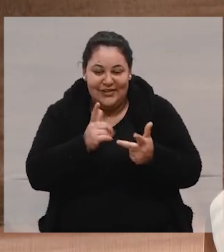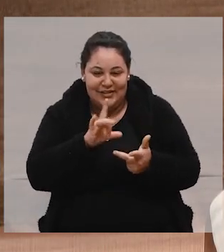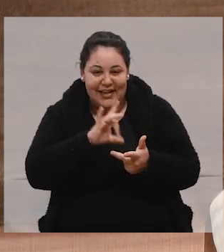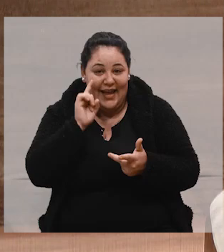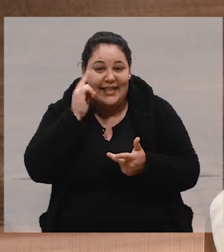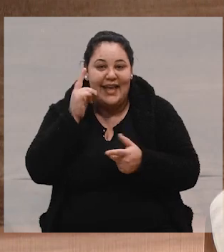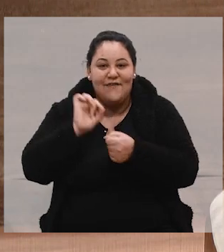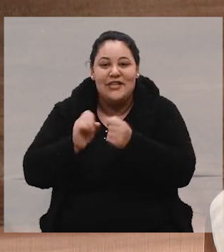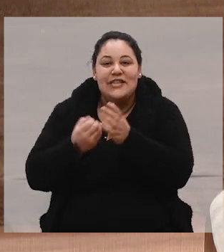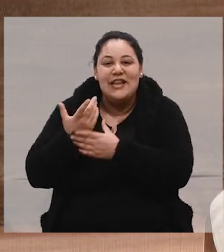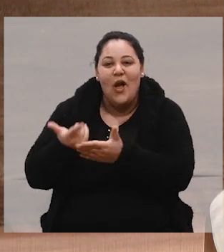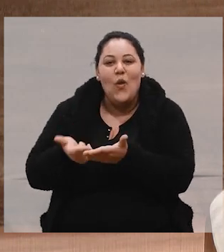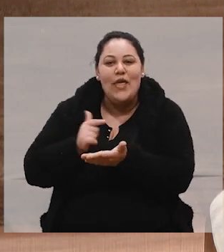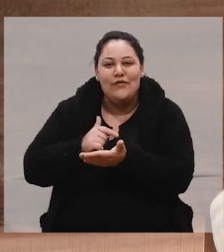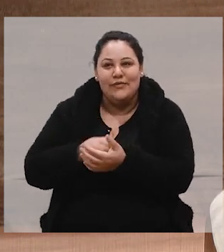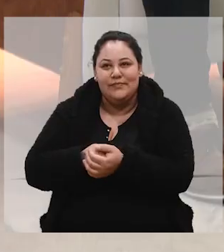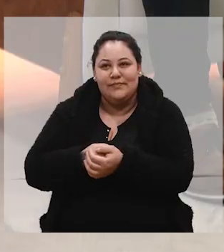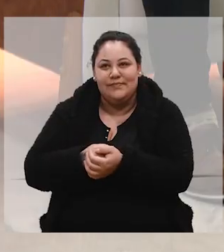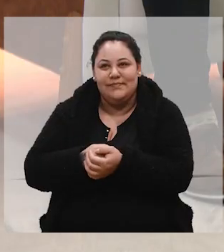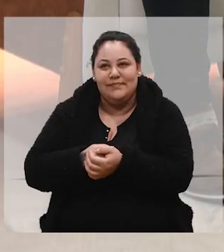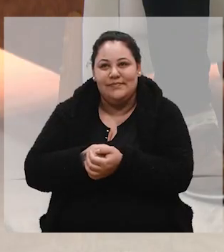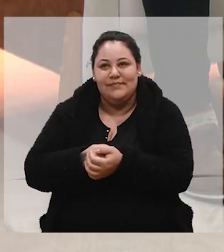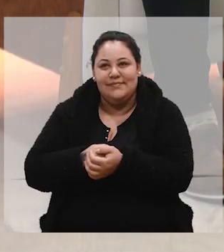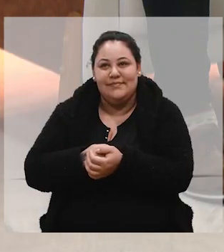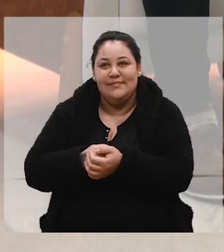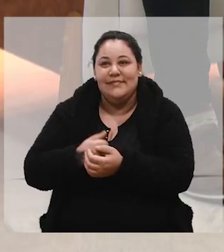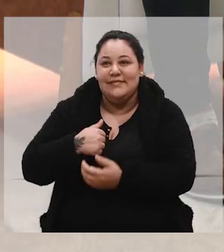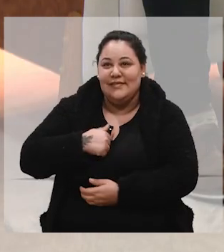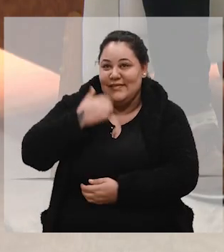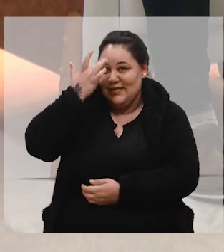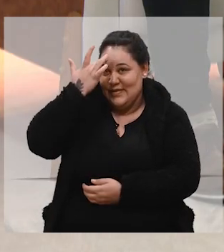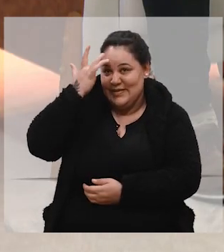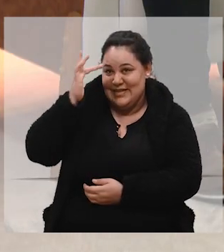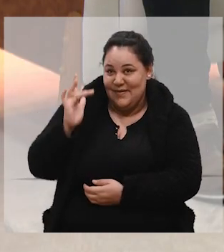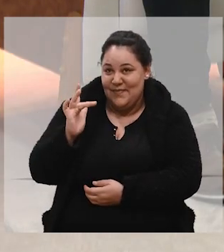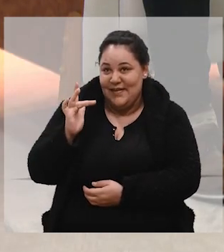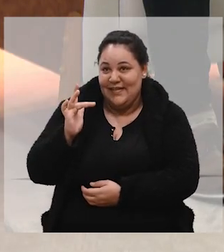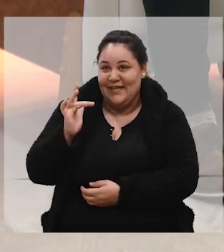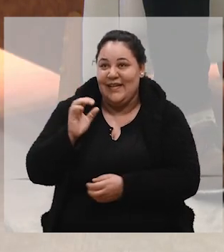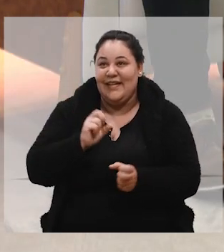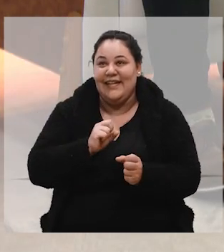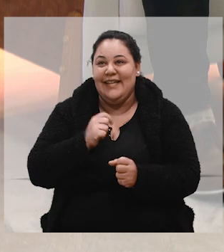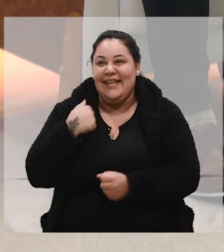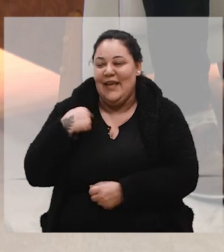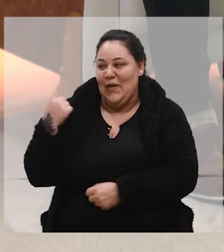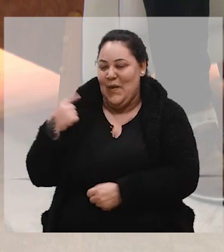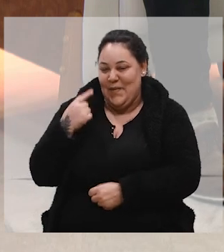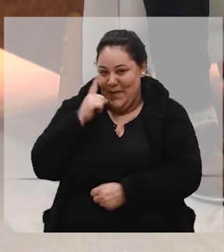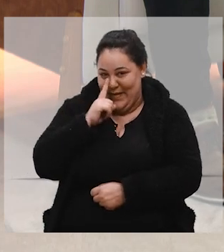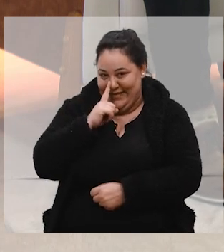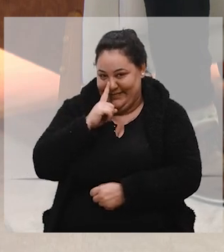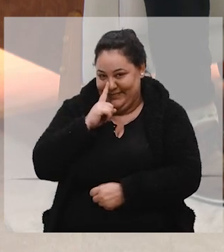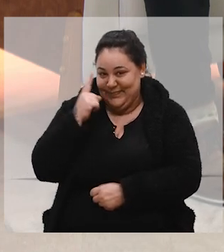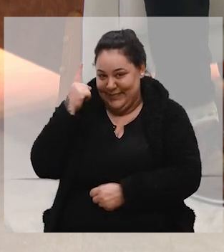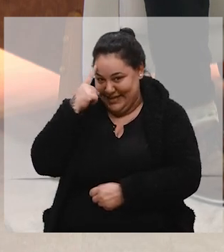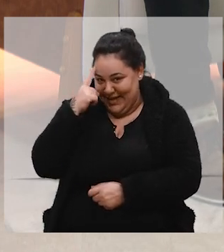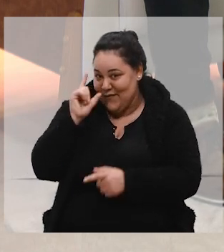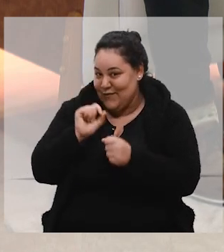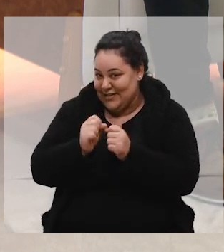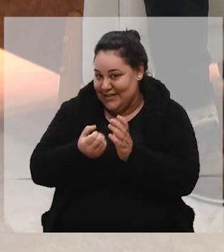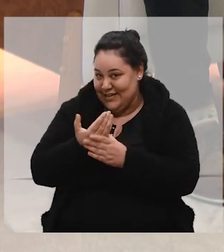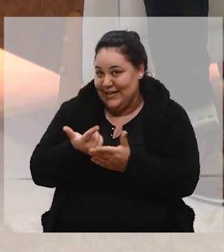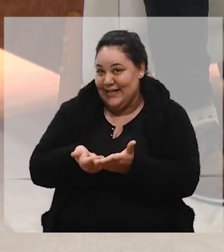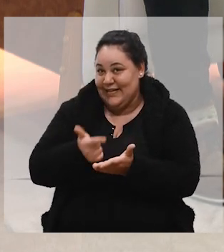livro, ter essa ideia de fazer o livro? Bem, eu não sabia que a minha mãe estava pensando em fazer livros. E